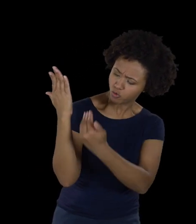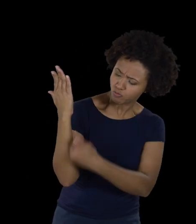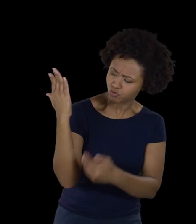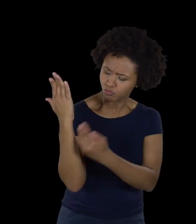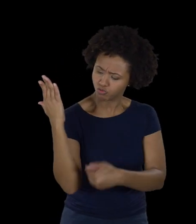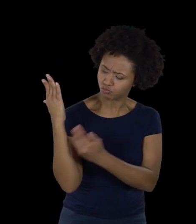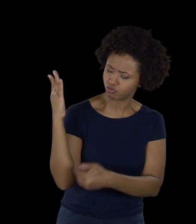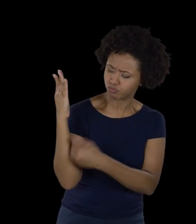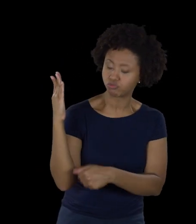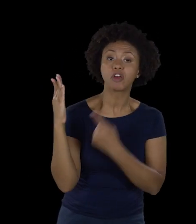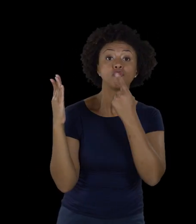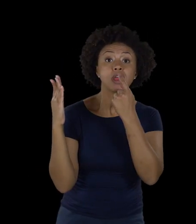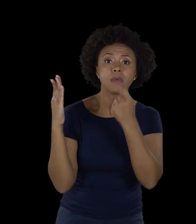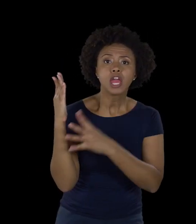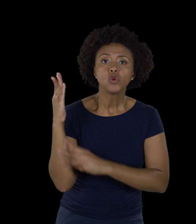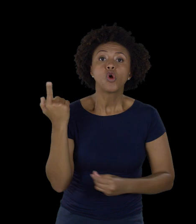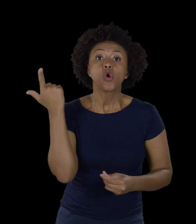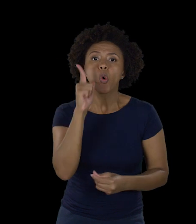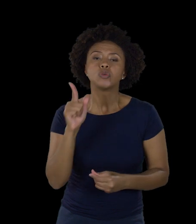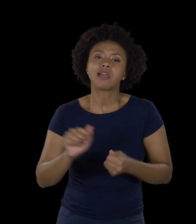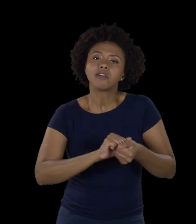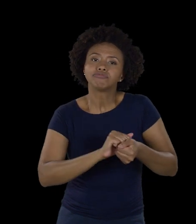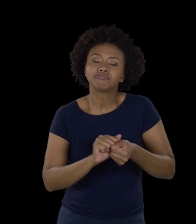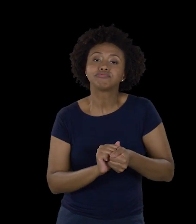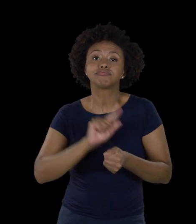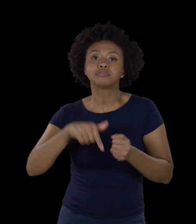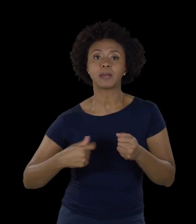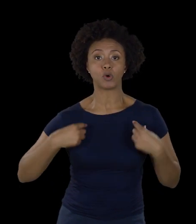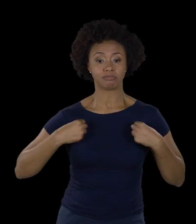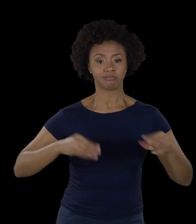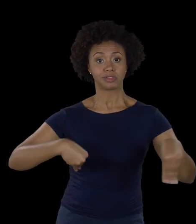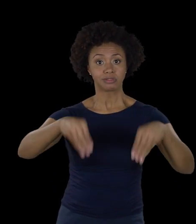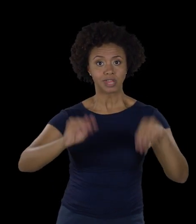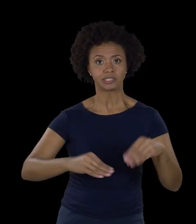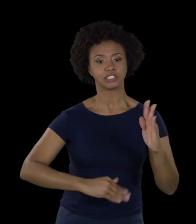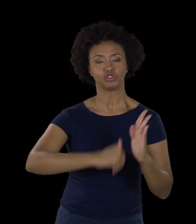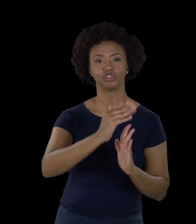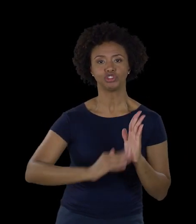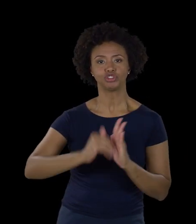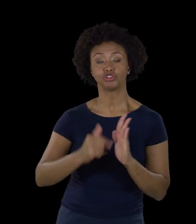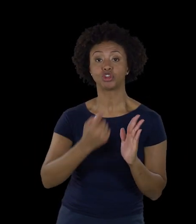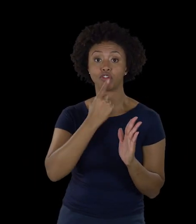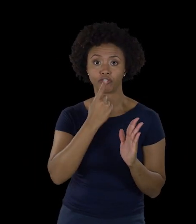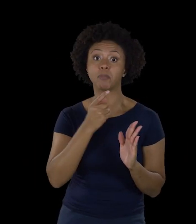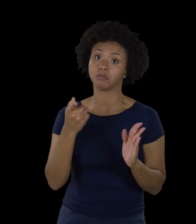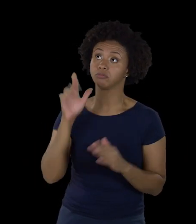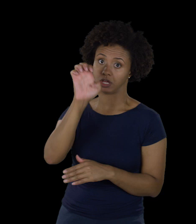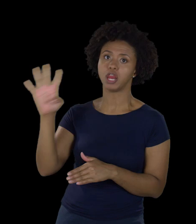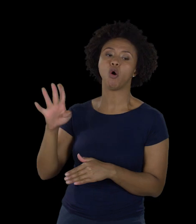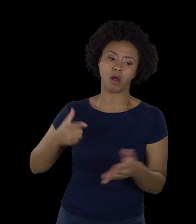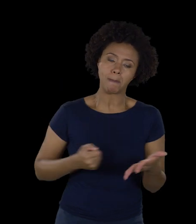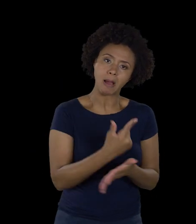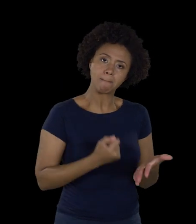de tecidos. Portanto, era muito valiosa no mercado europeu. A atividade de aproveitamento